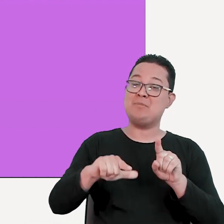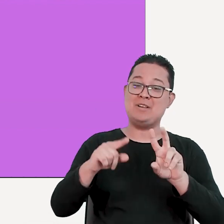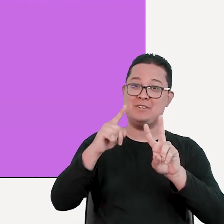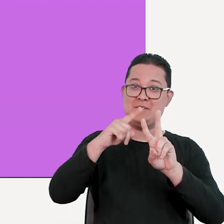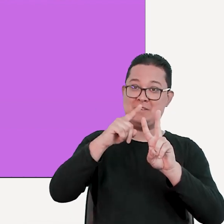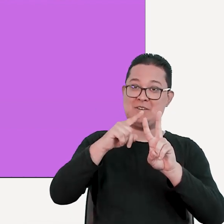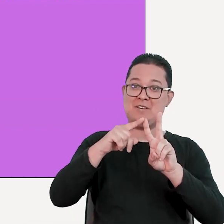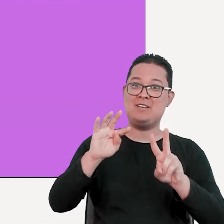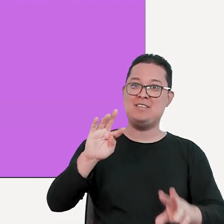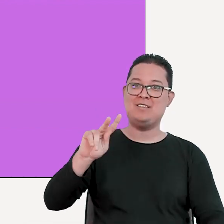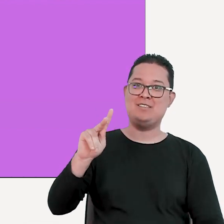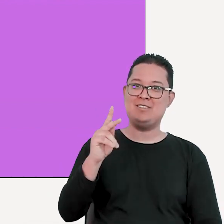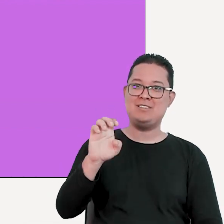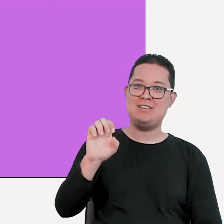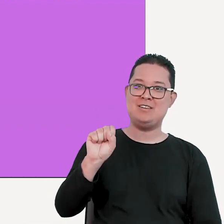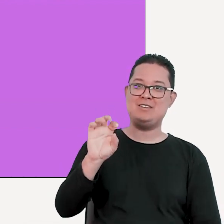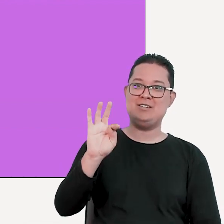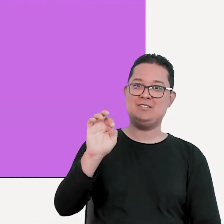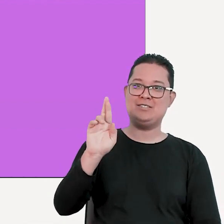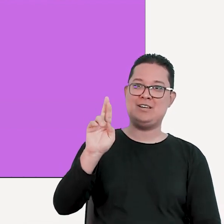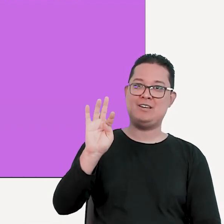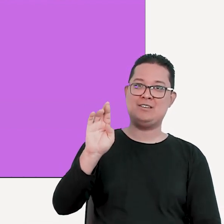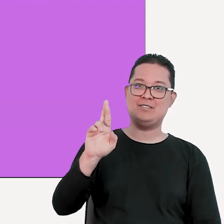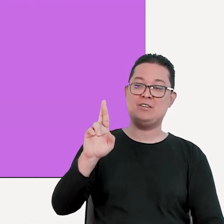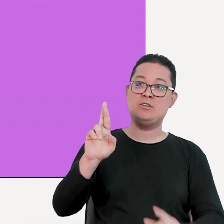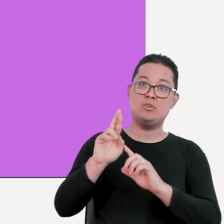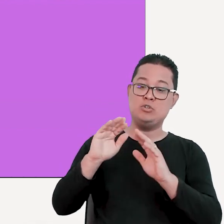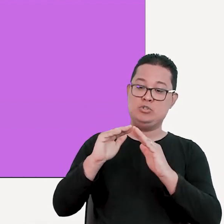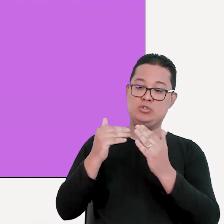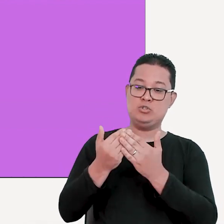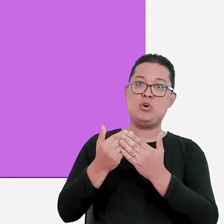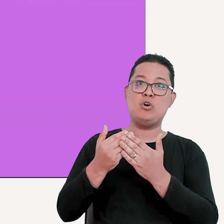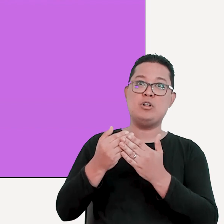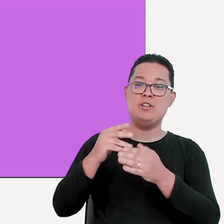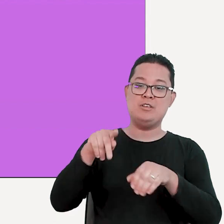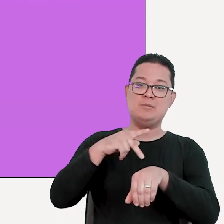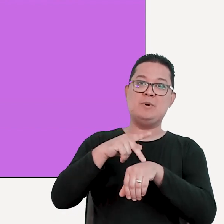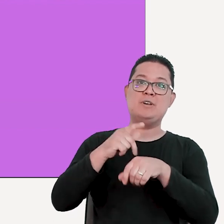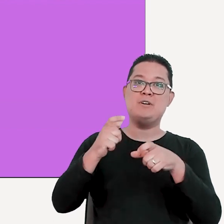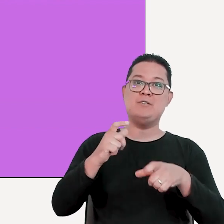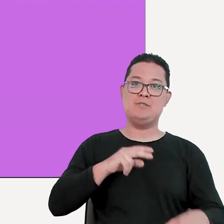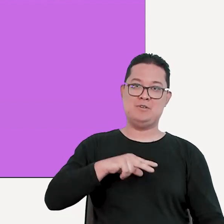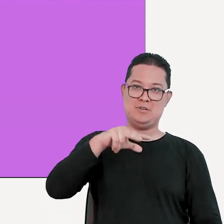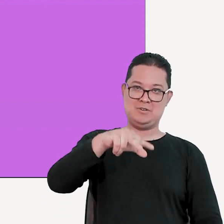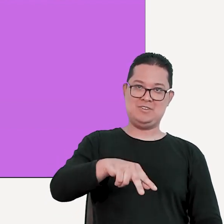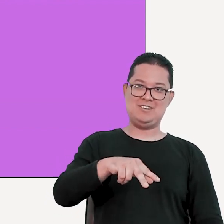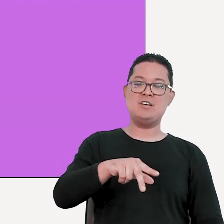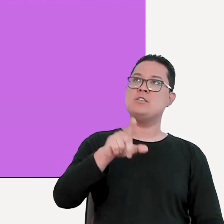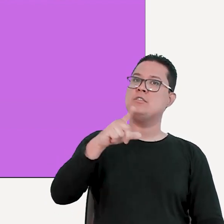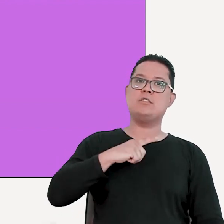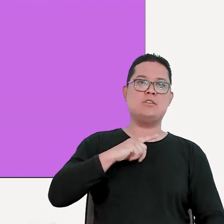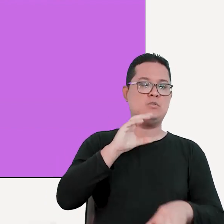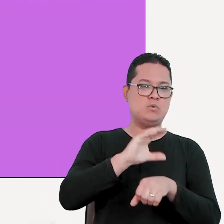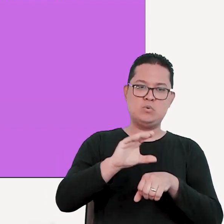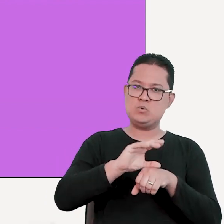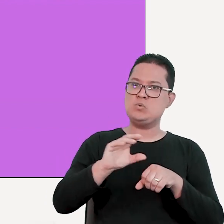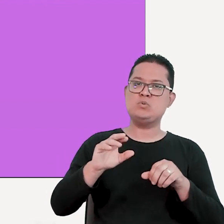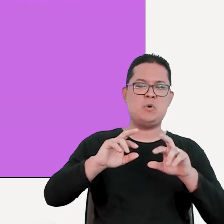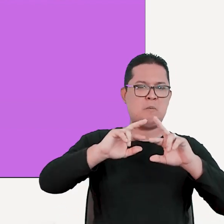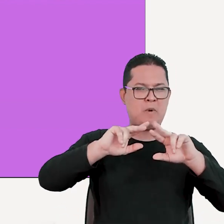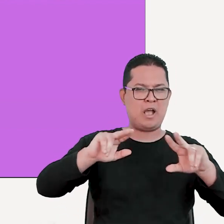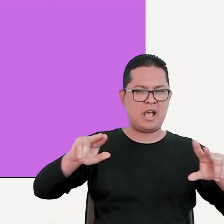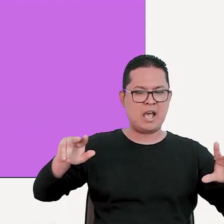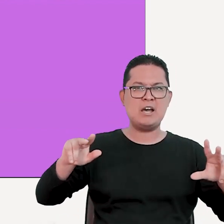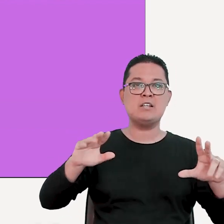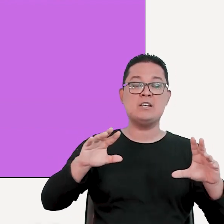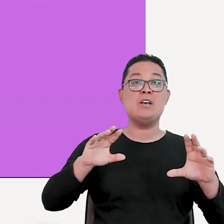escola internacional, fica lá em Portugal, e ela oferece vários cursos de UX Design, UX Writing, UI